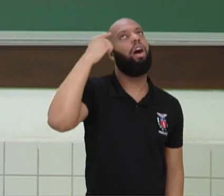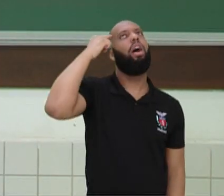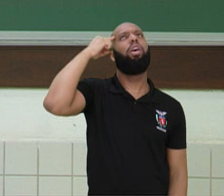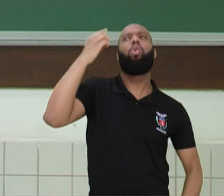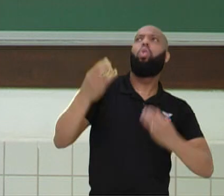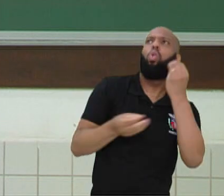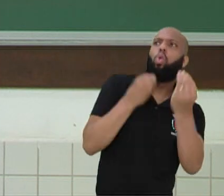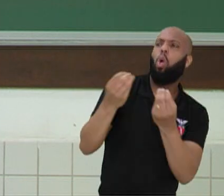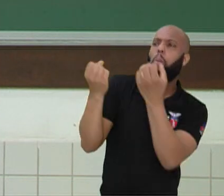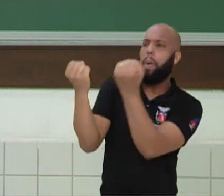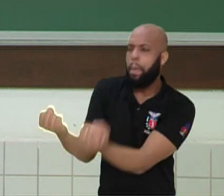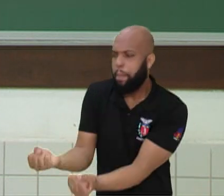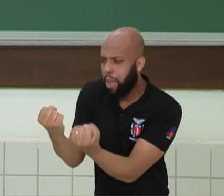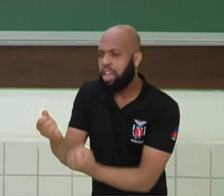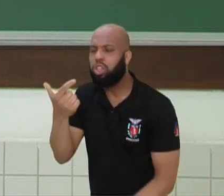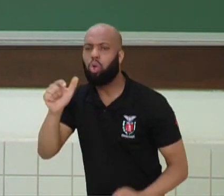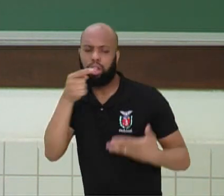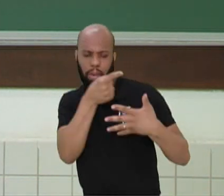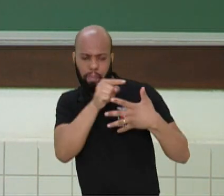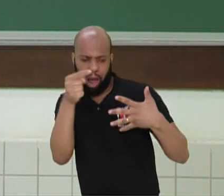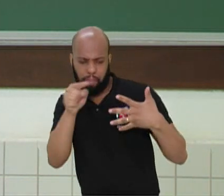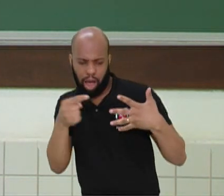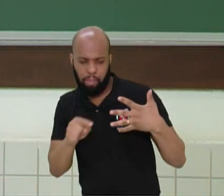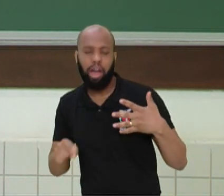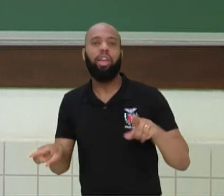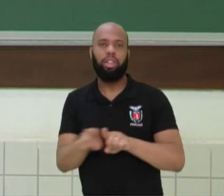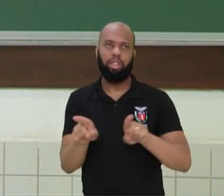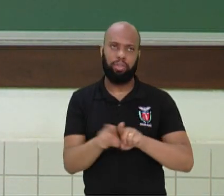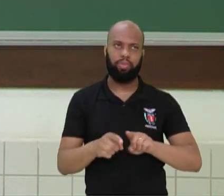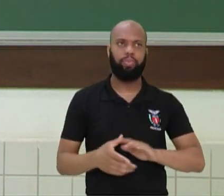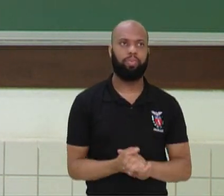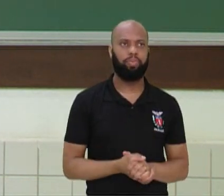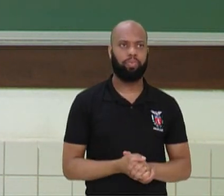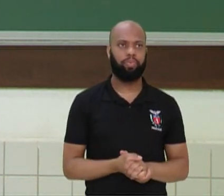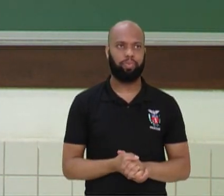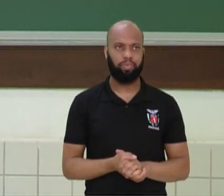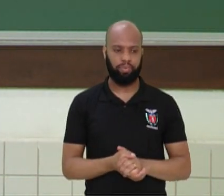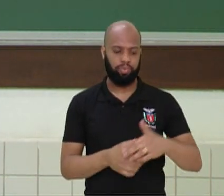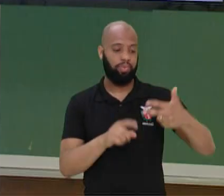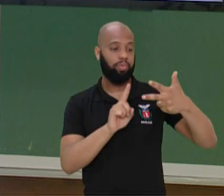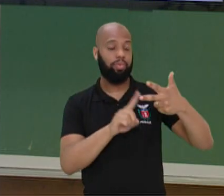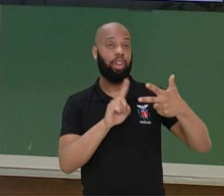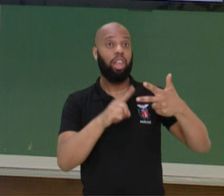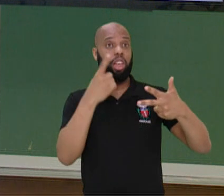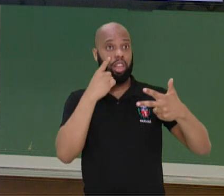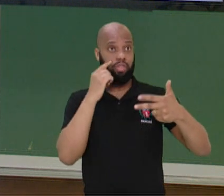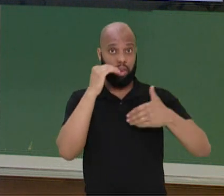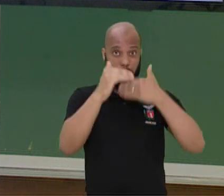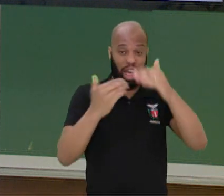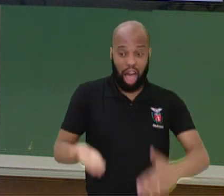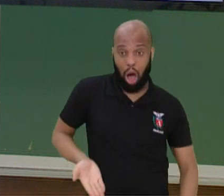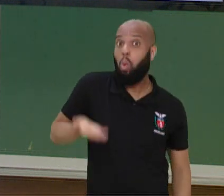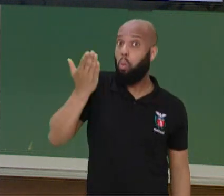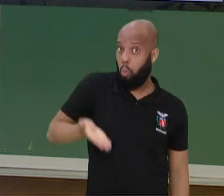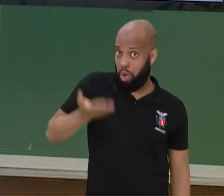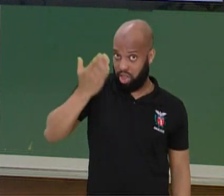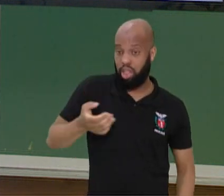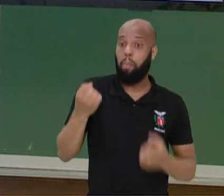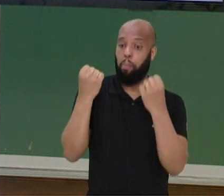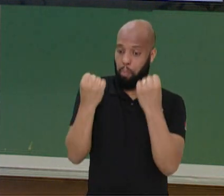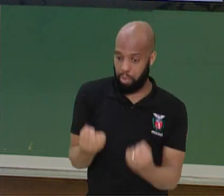pensar em carga, em outros aspectos, outras variáveis do treino. Progressão nas cargas,